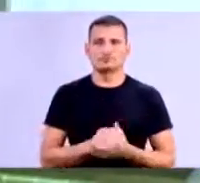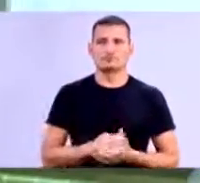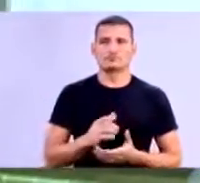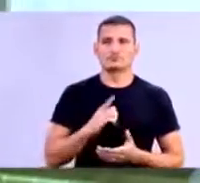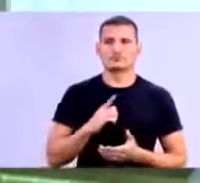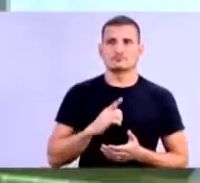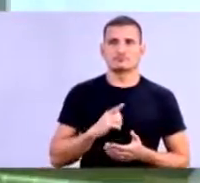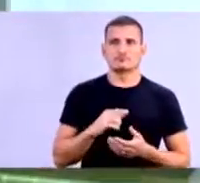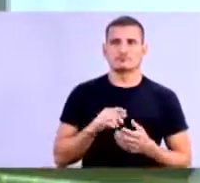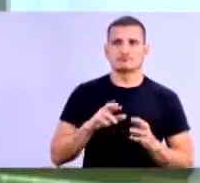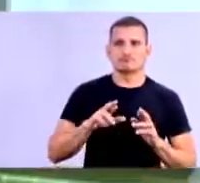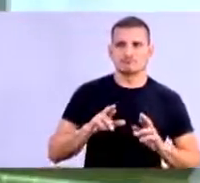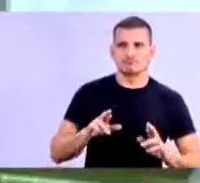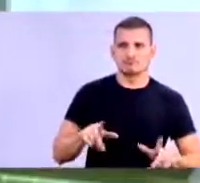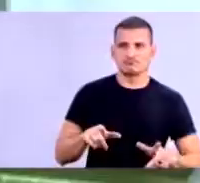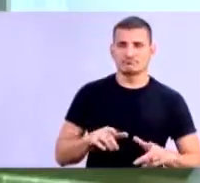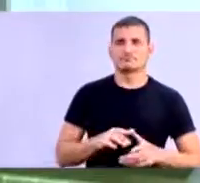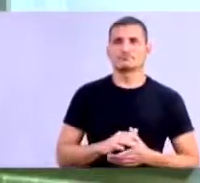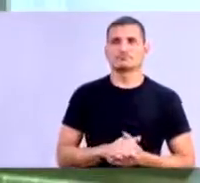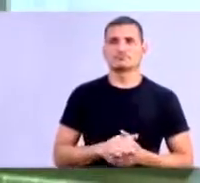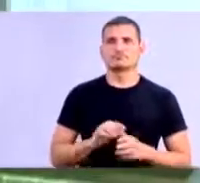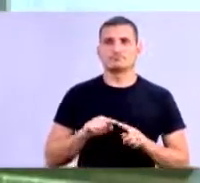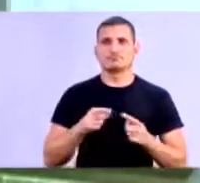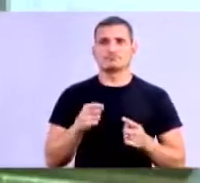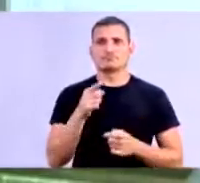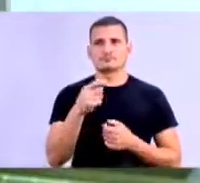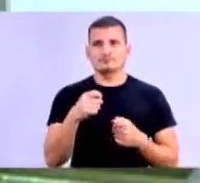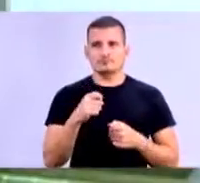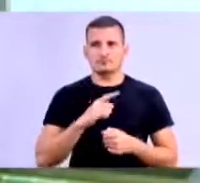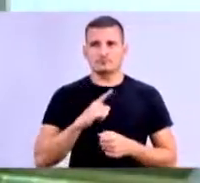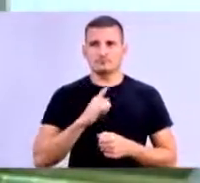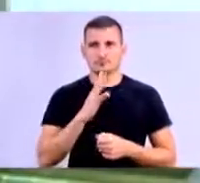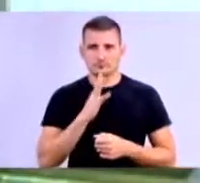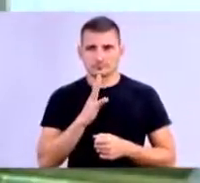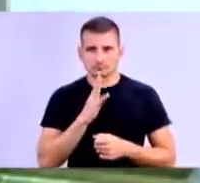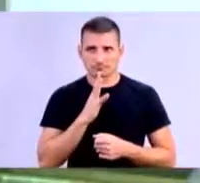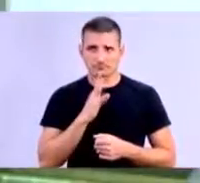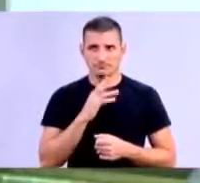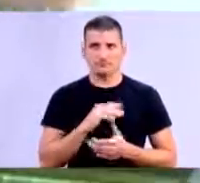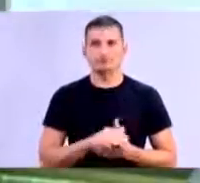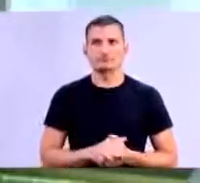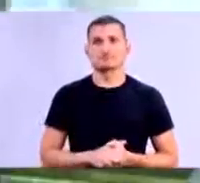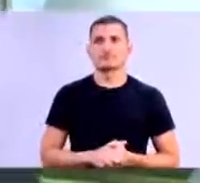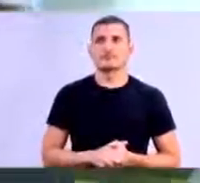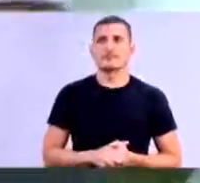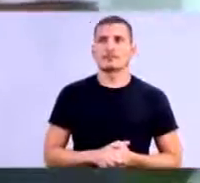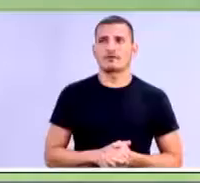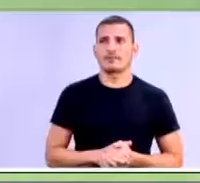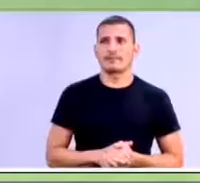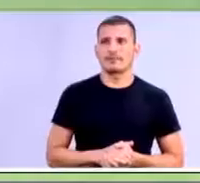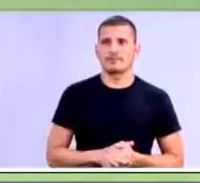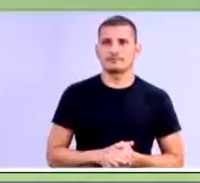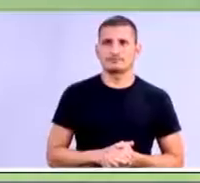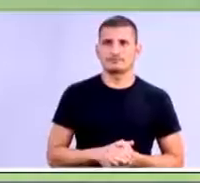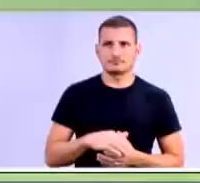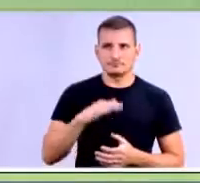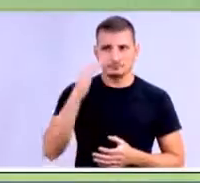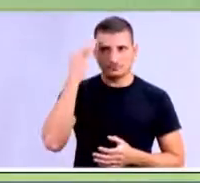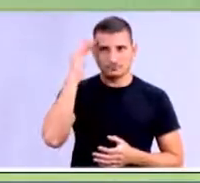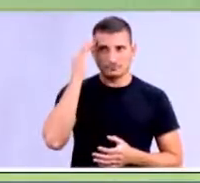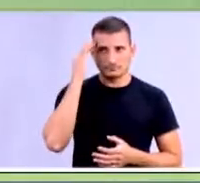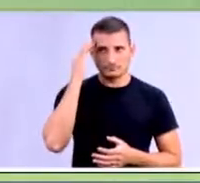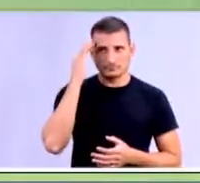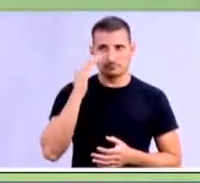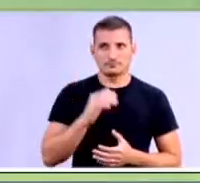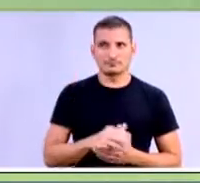leve diferença, mas que você precisa ter conhecimento disso. Vejamos. Compreensão é